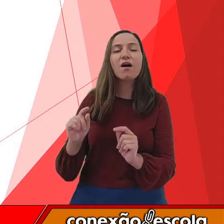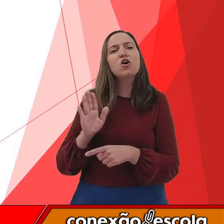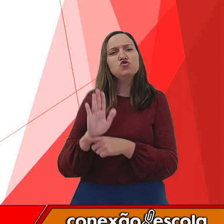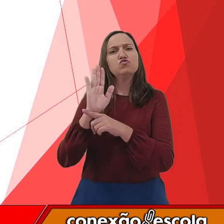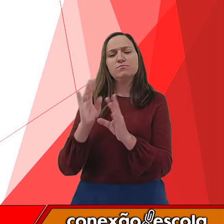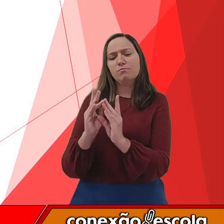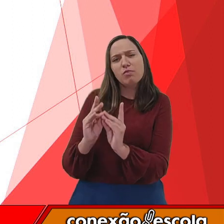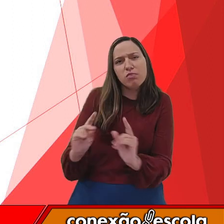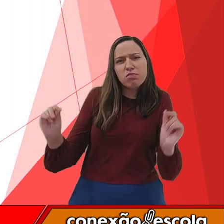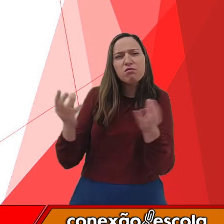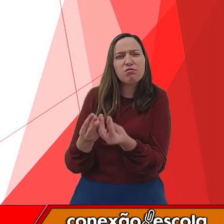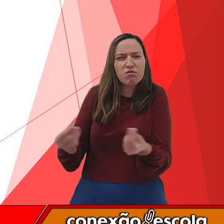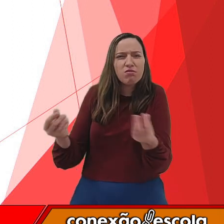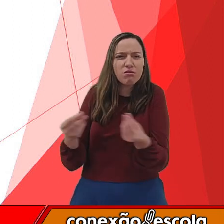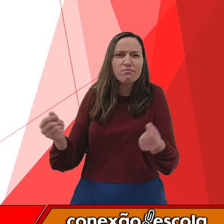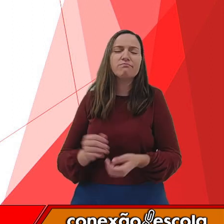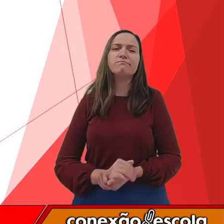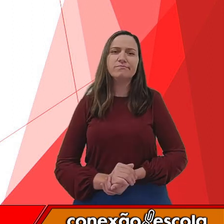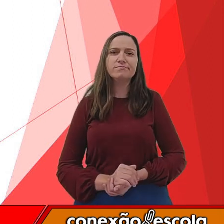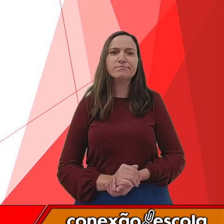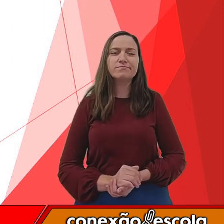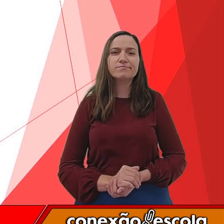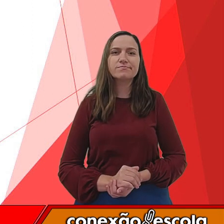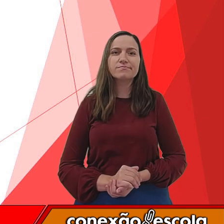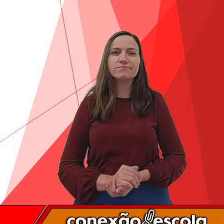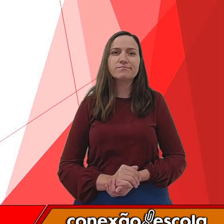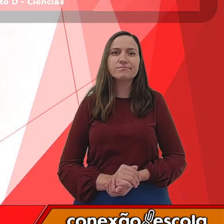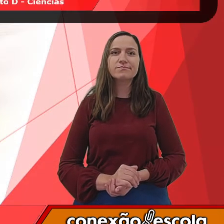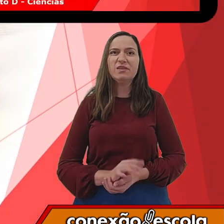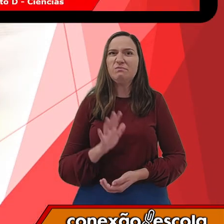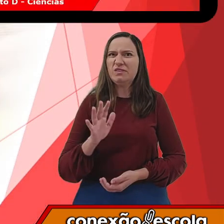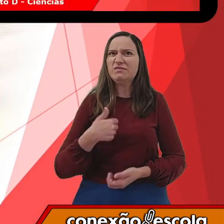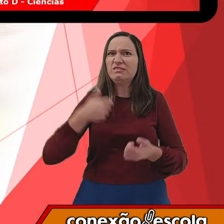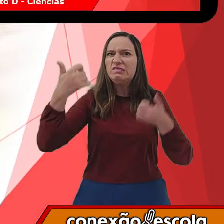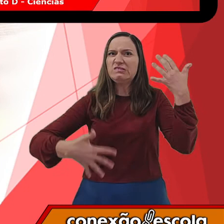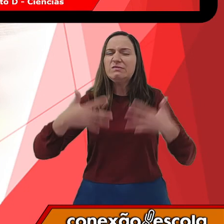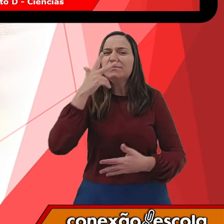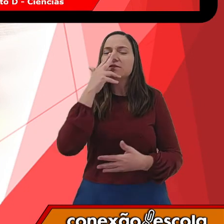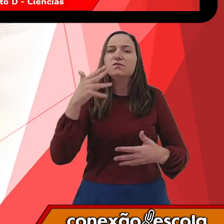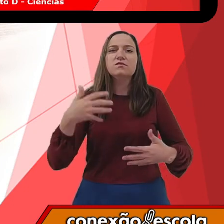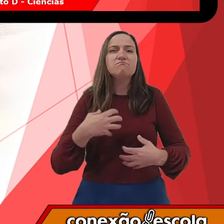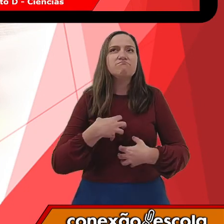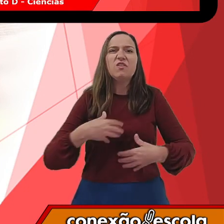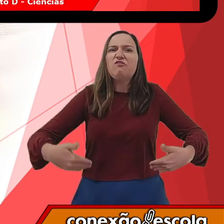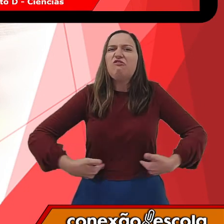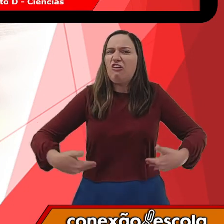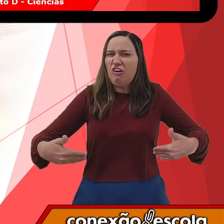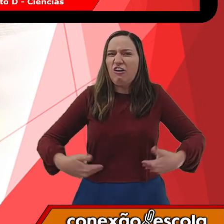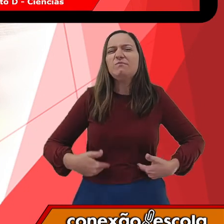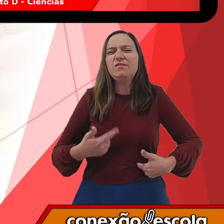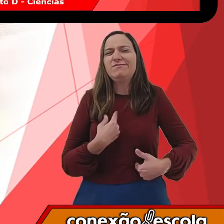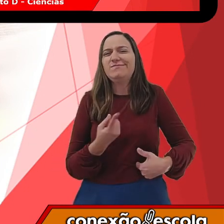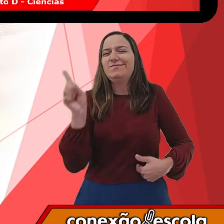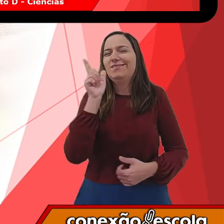na decomposição desses seres. Esse papo todo me deu uma fome, vou ali fazer um